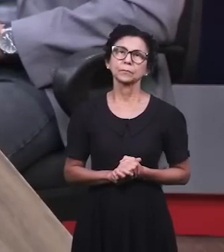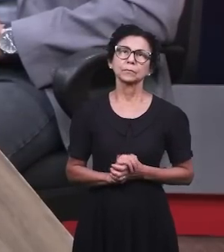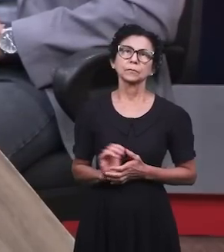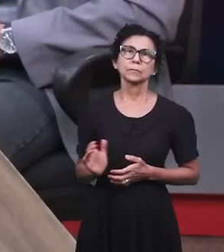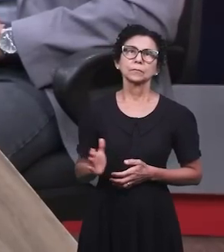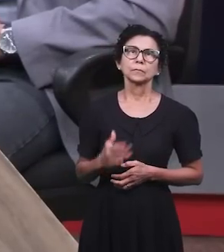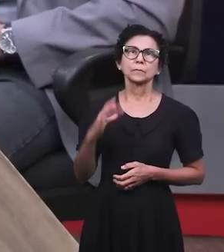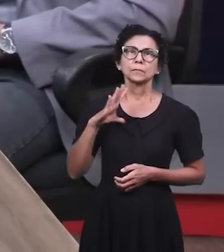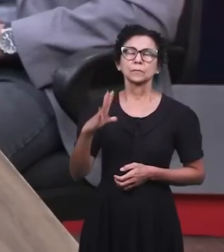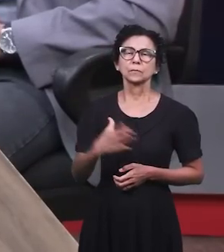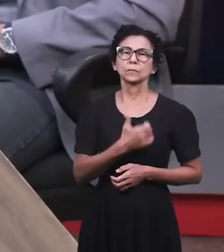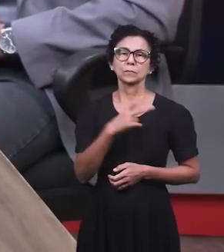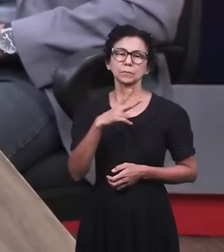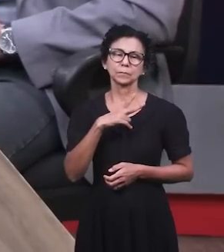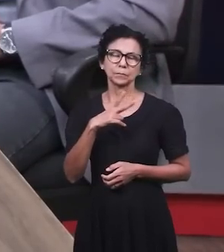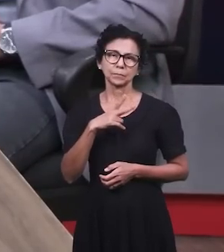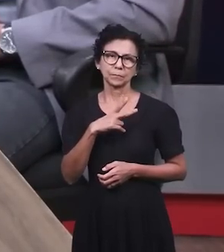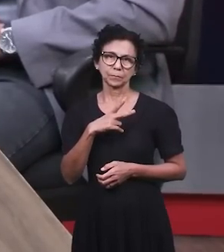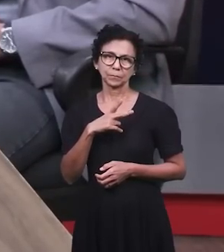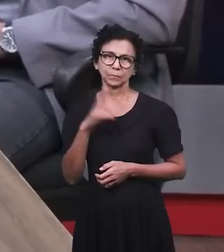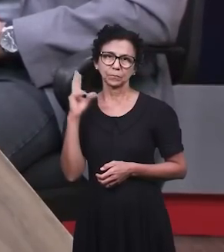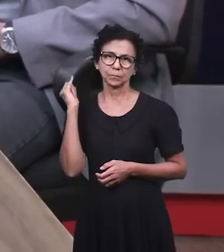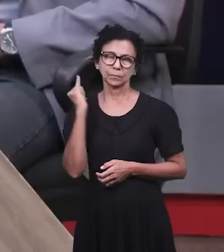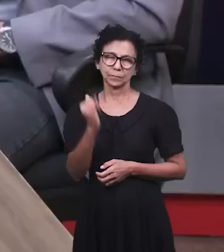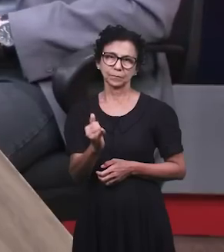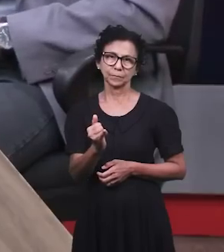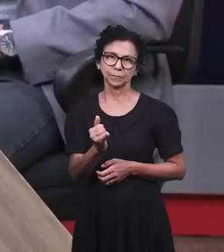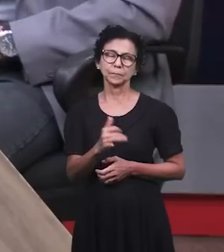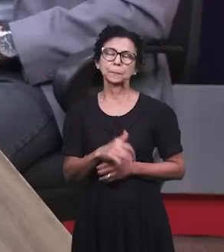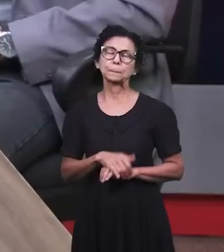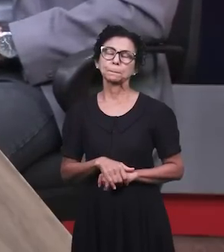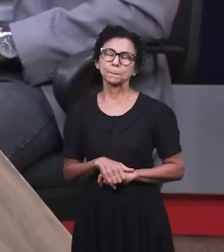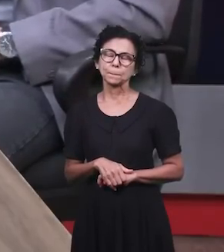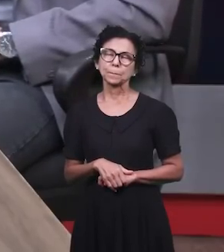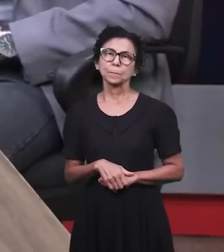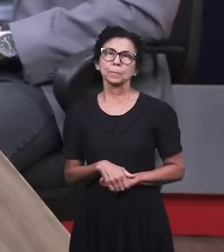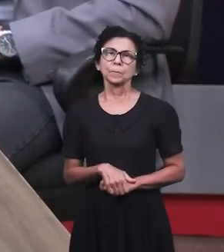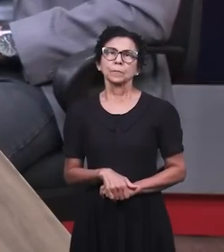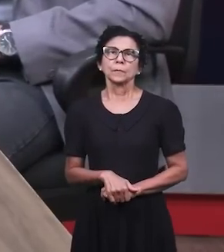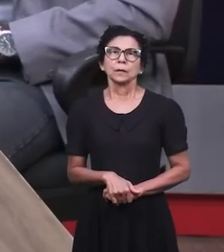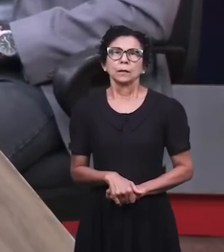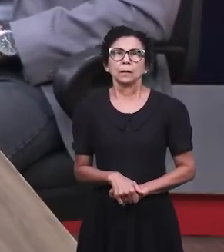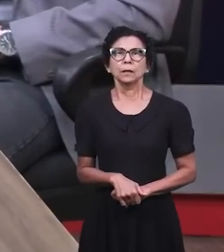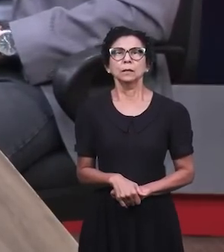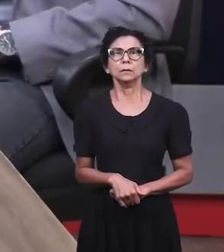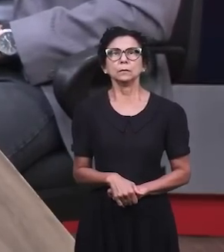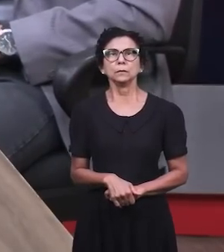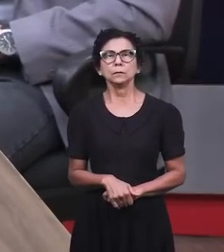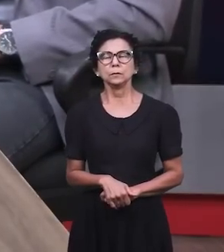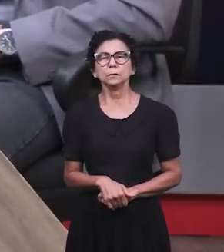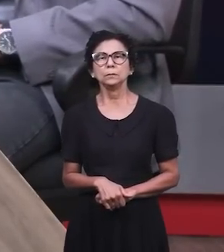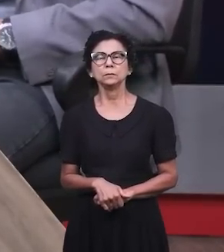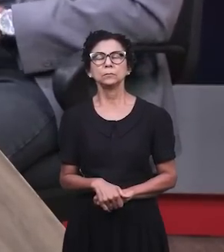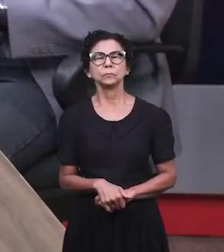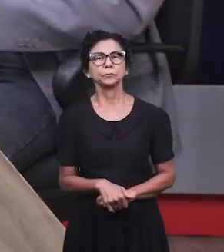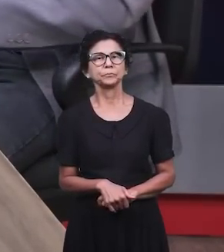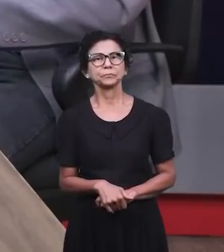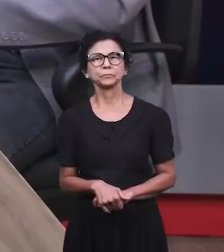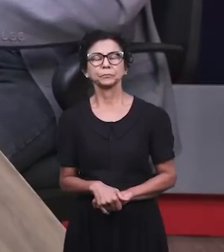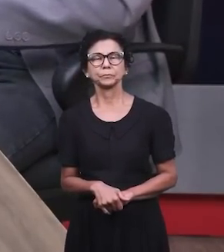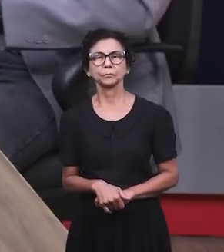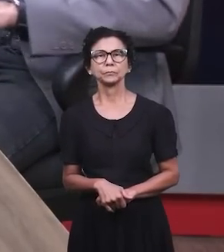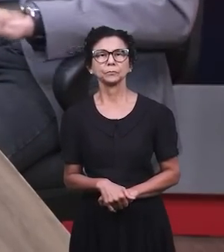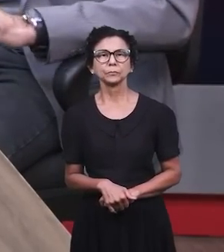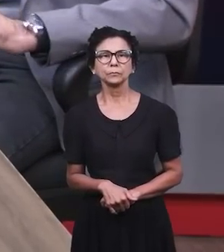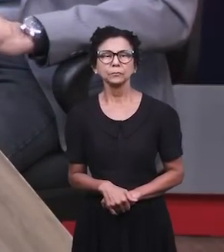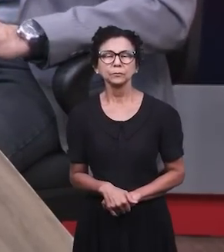né? O Senhor quer falar a cada coração. E então, assim, a revelação, ou seja, quem lê